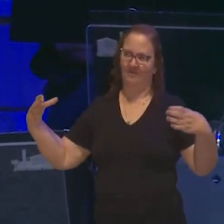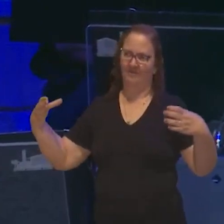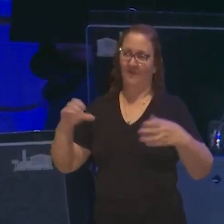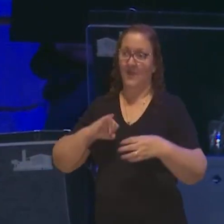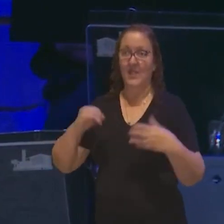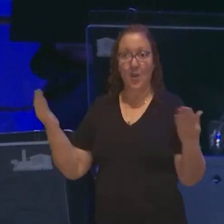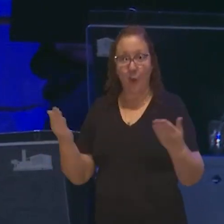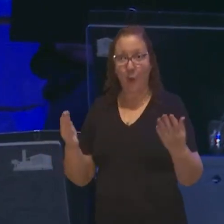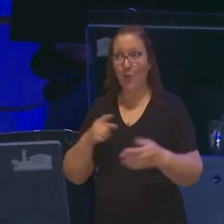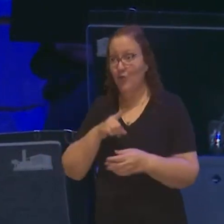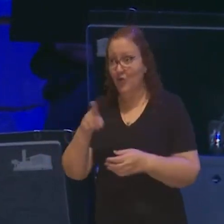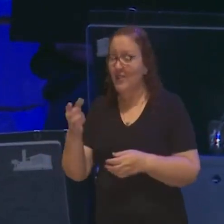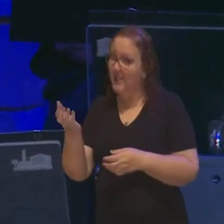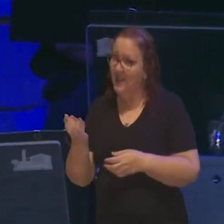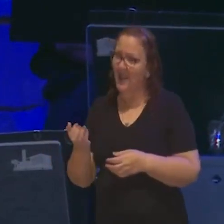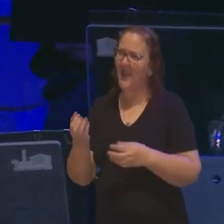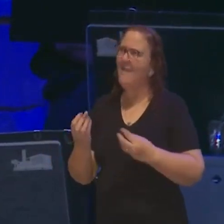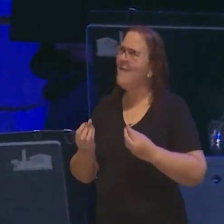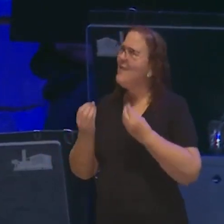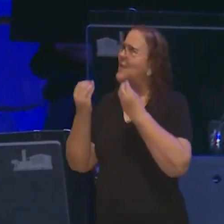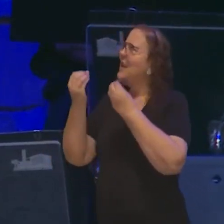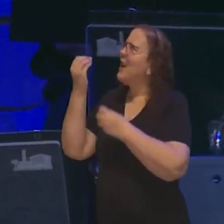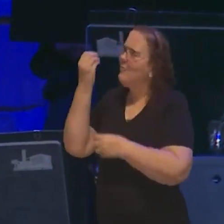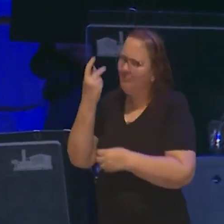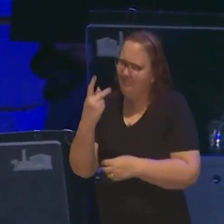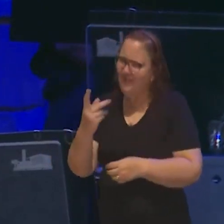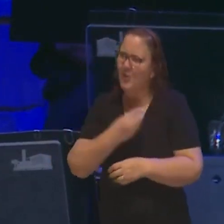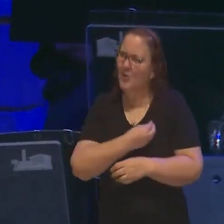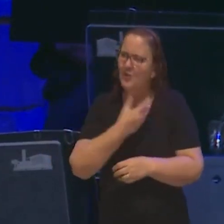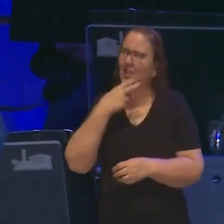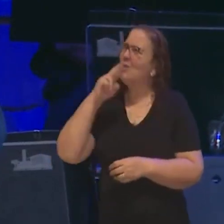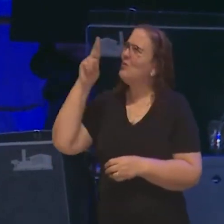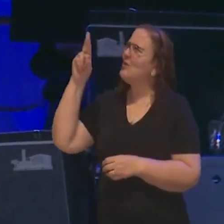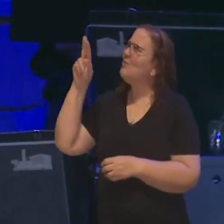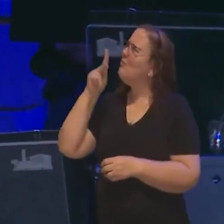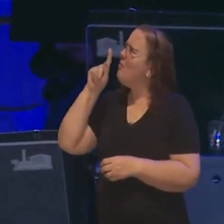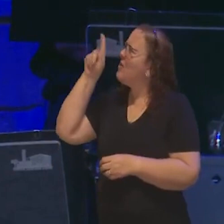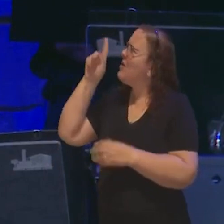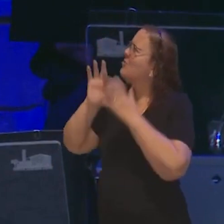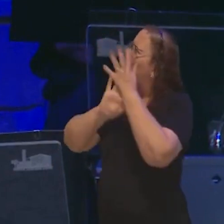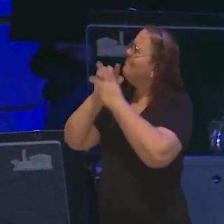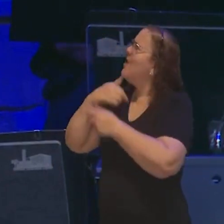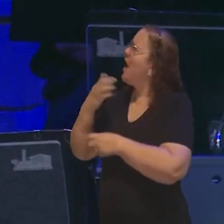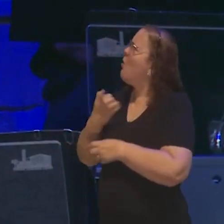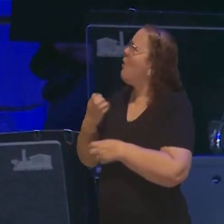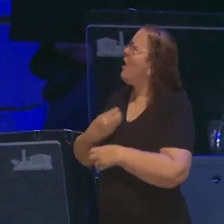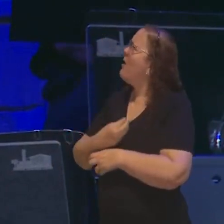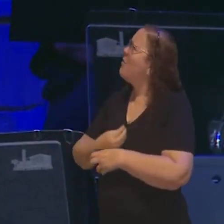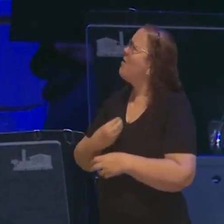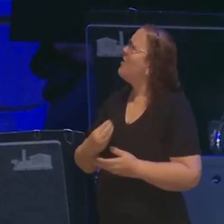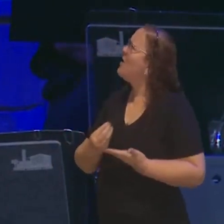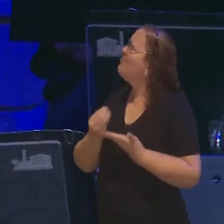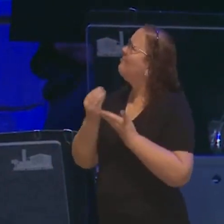isso agora. Entregue a sua vida ao Senhor, diga: Senhor, eu quero entregar a minha vida a Ti.